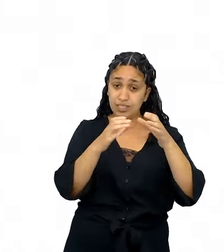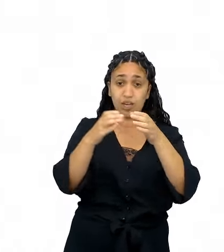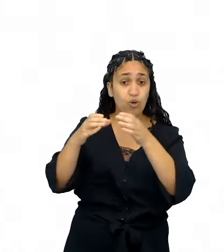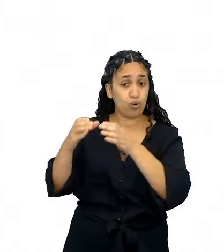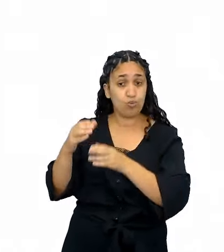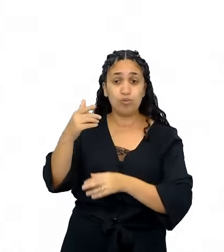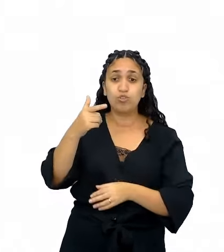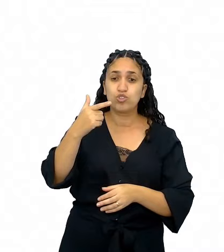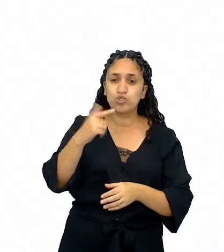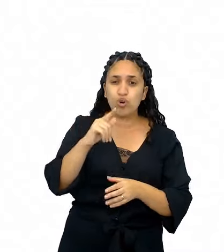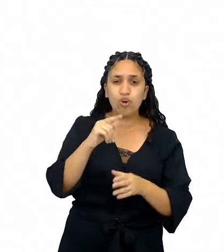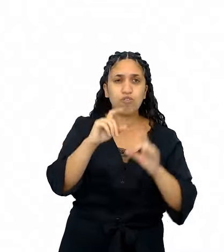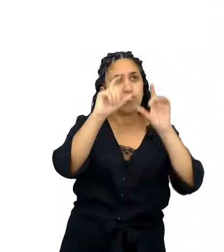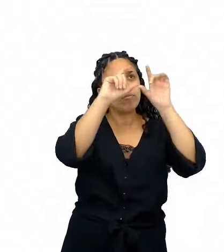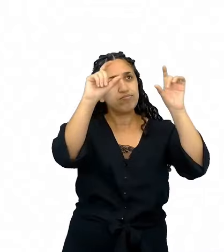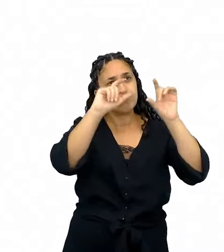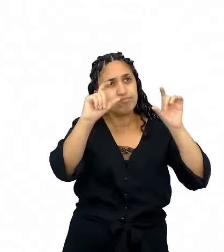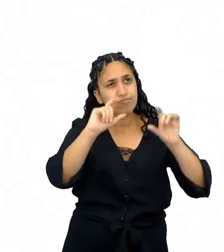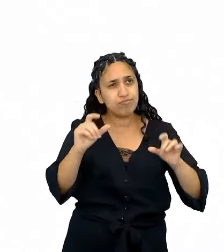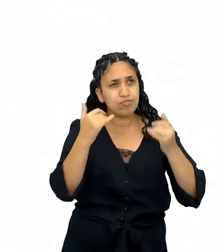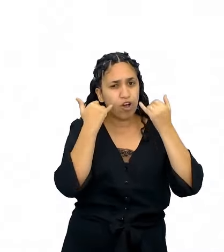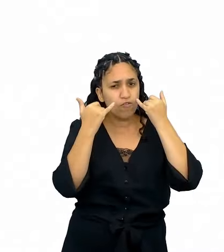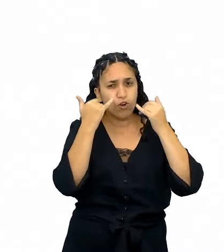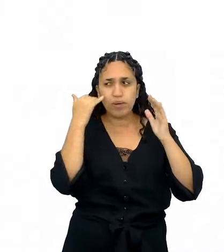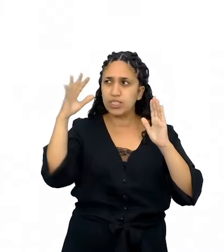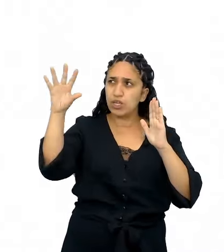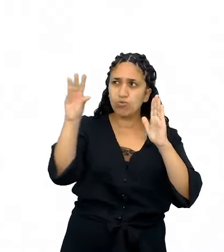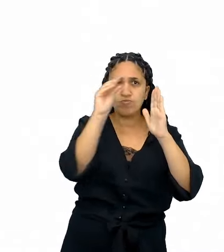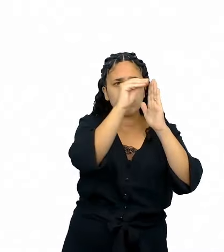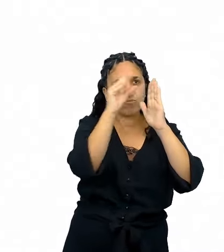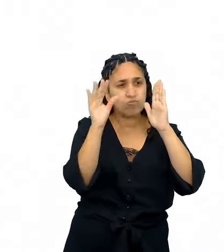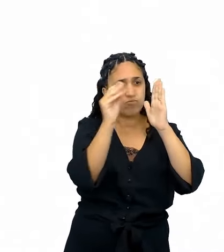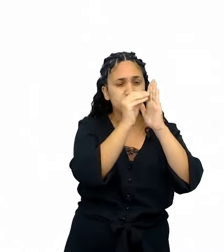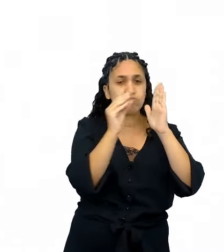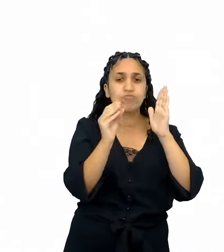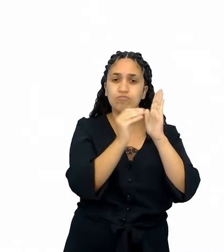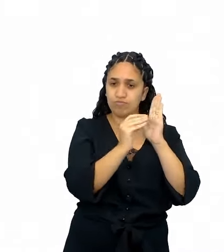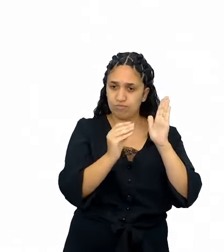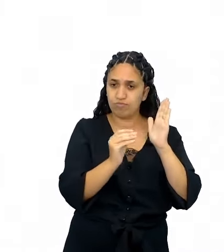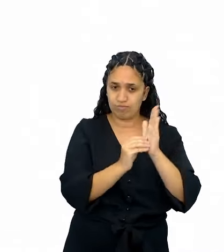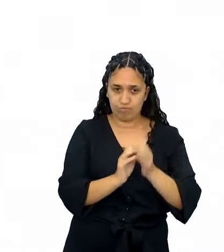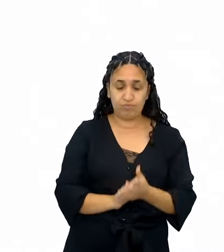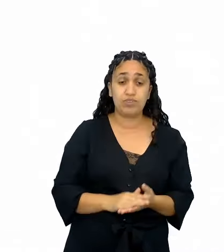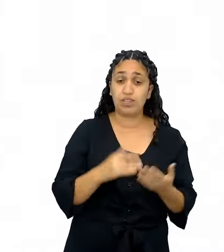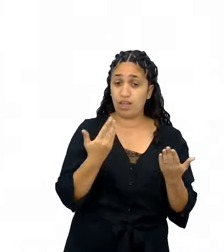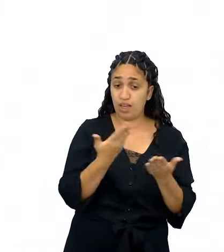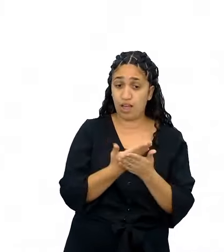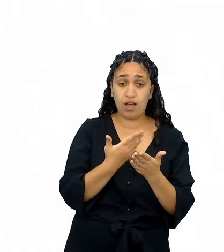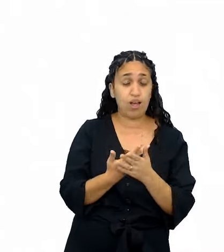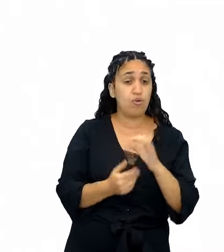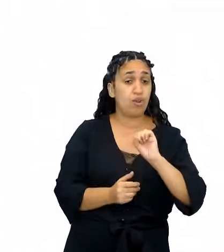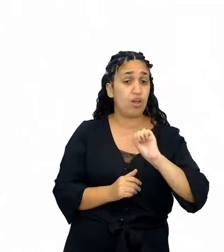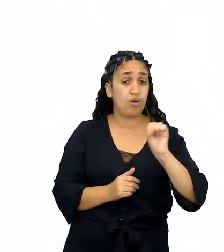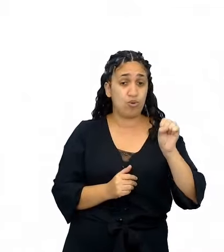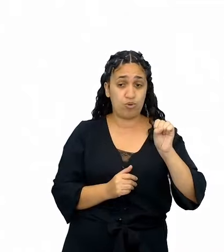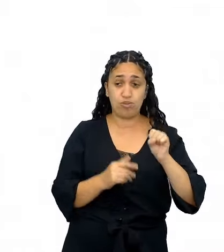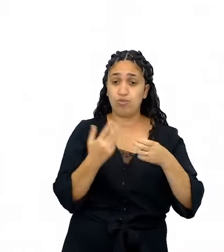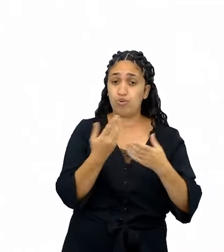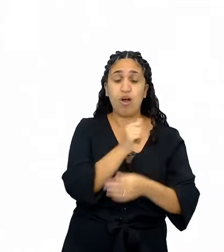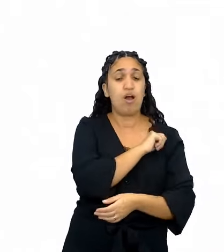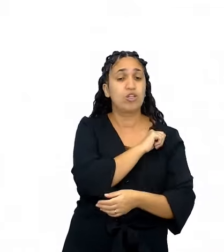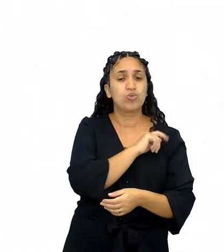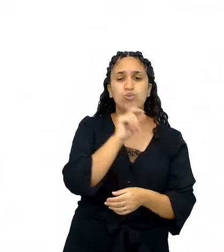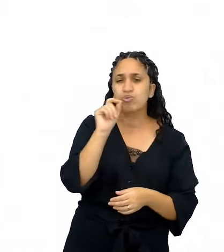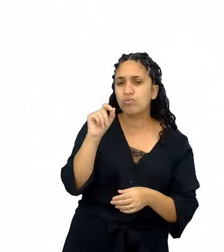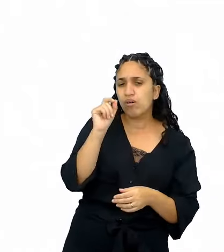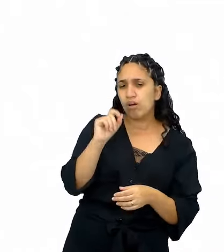8, os estudantes deverão lançar mão de estratégias leitoras que exploraram nas aulas anteriores para ler e tomar nota do